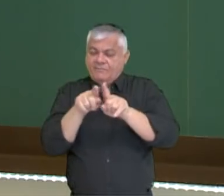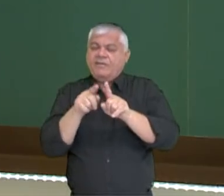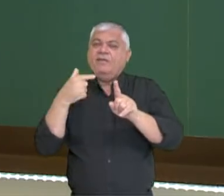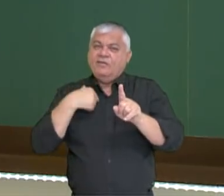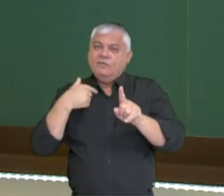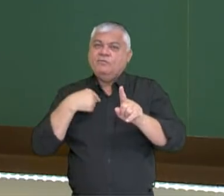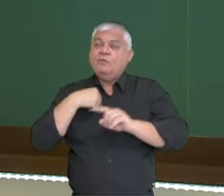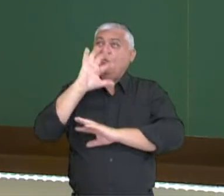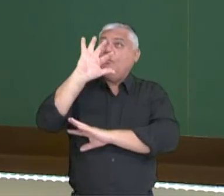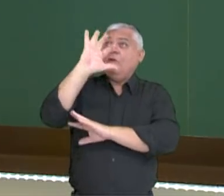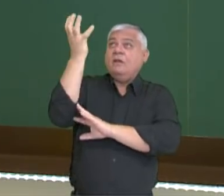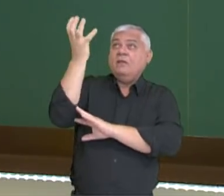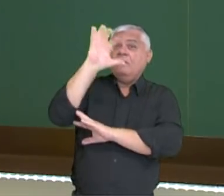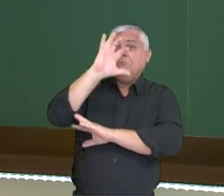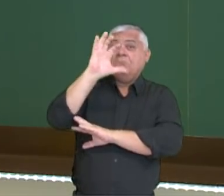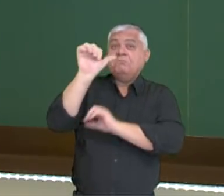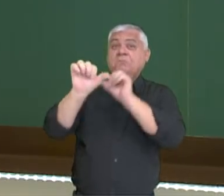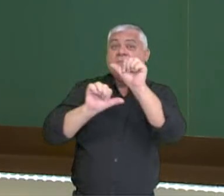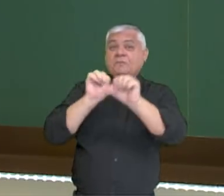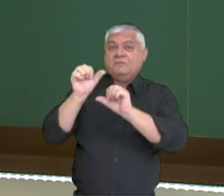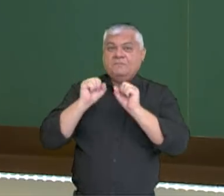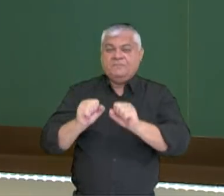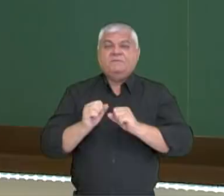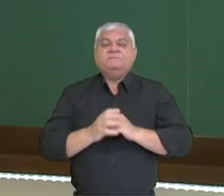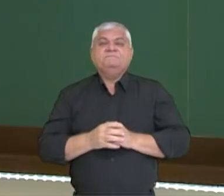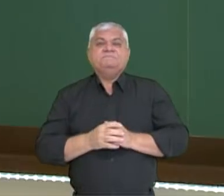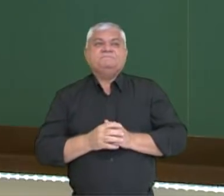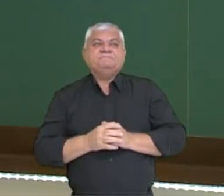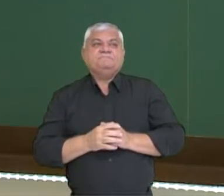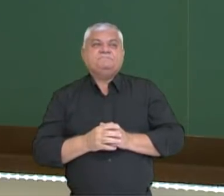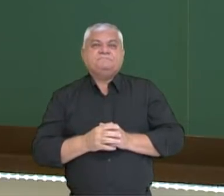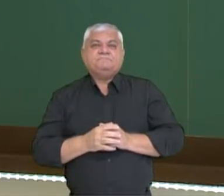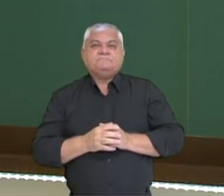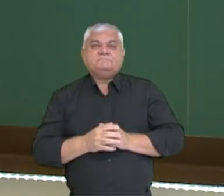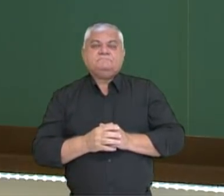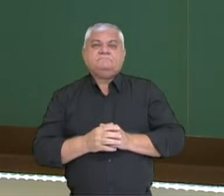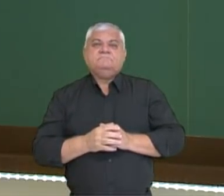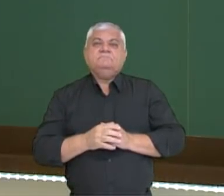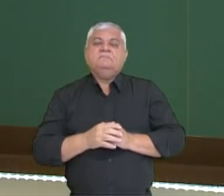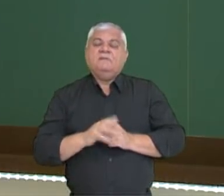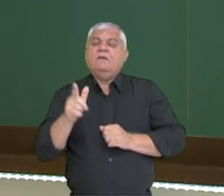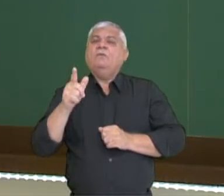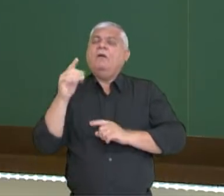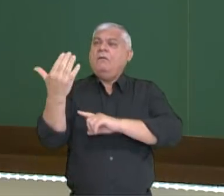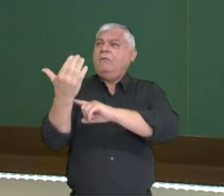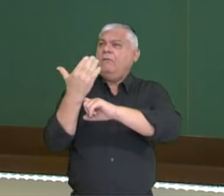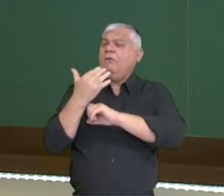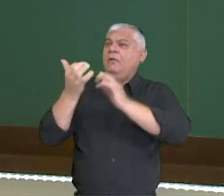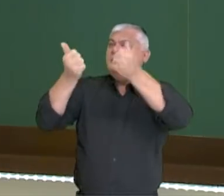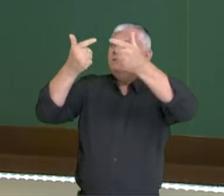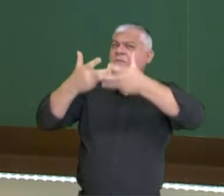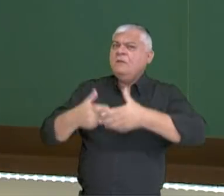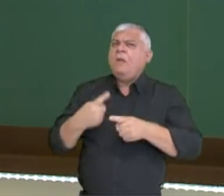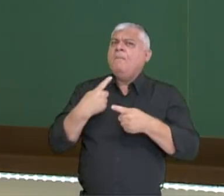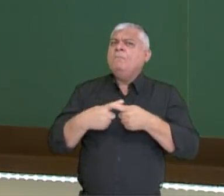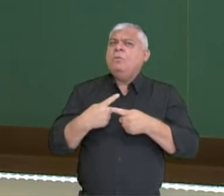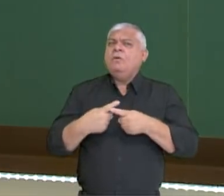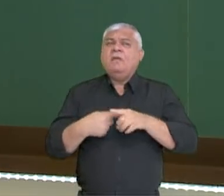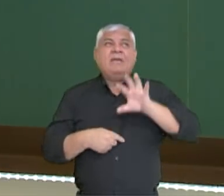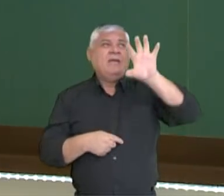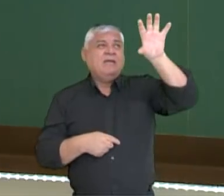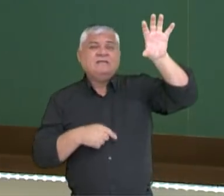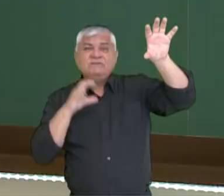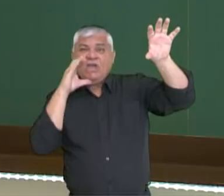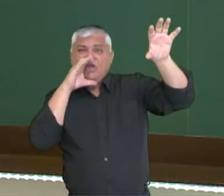no clima daquele lugar, daquela porção. São eles que ajudam a explicar o porquê uma região pode ser mais quente